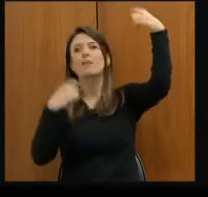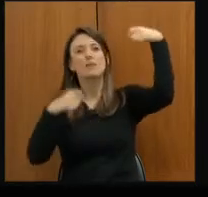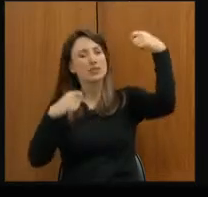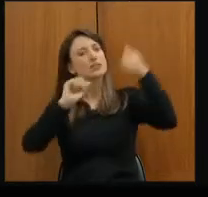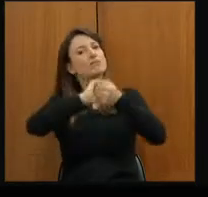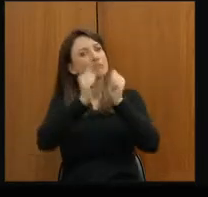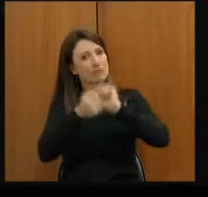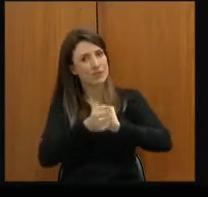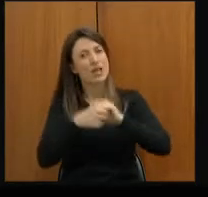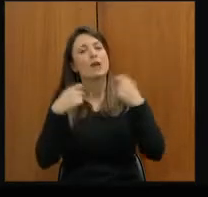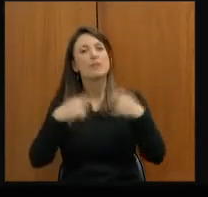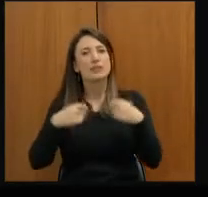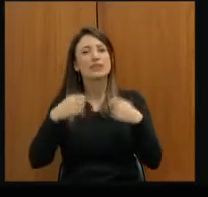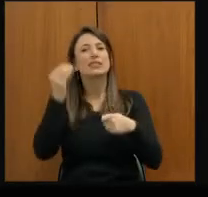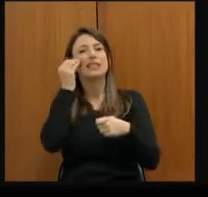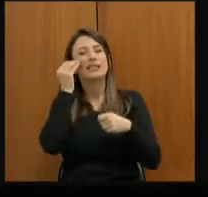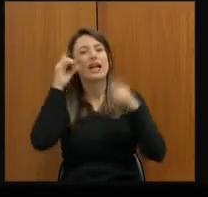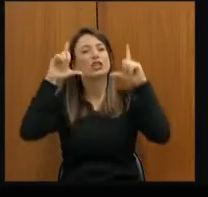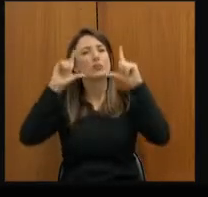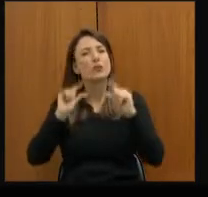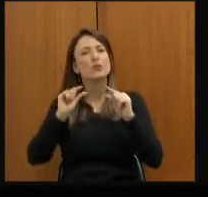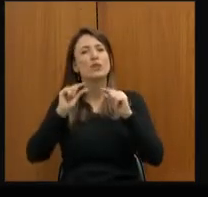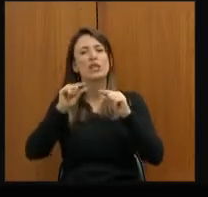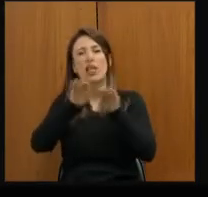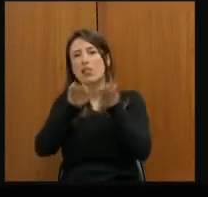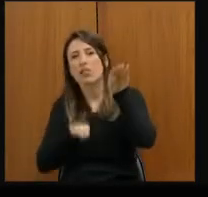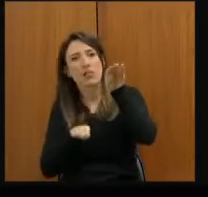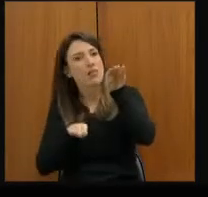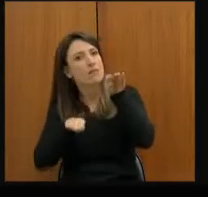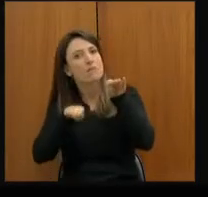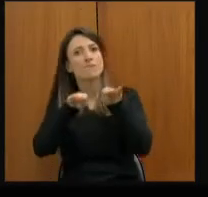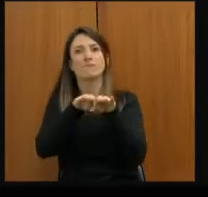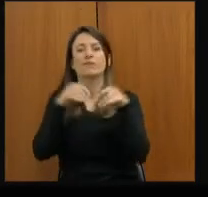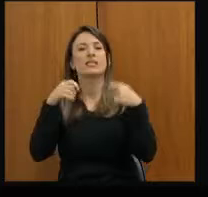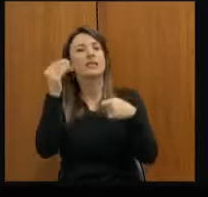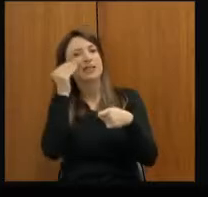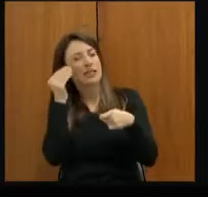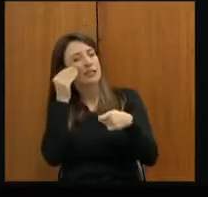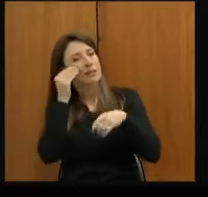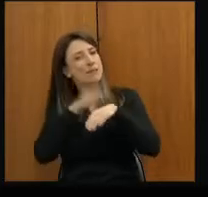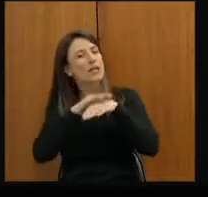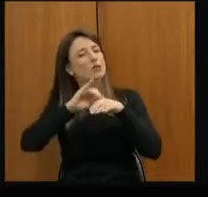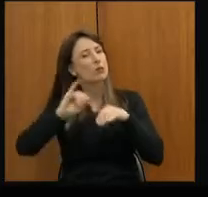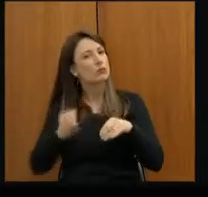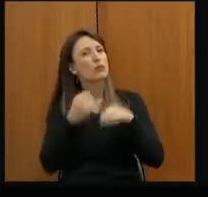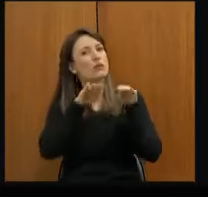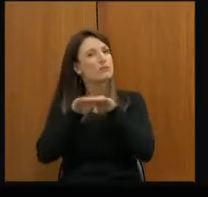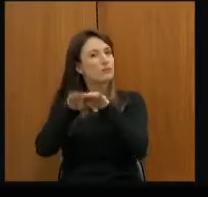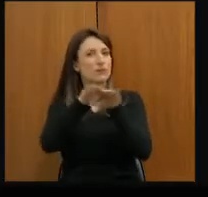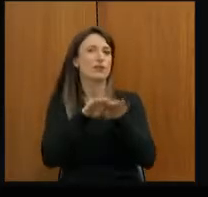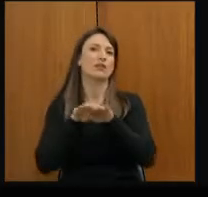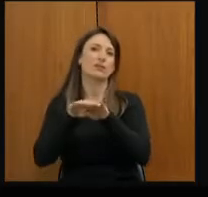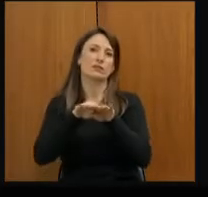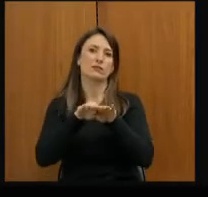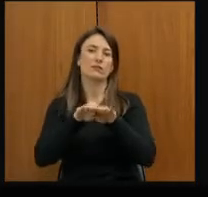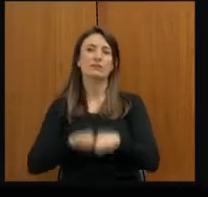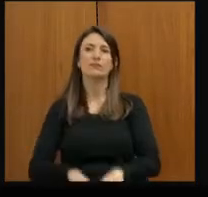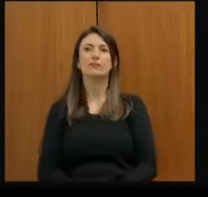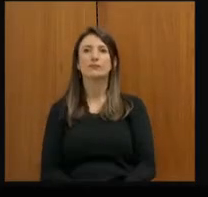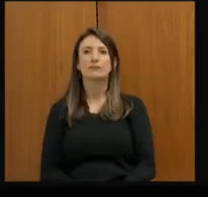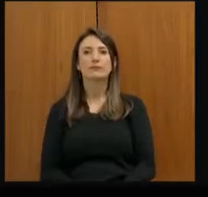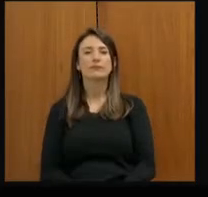e que criam oportunidades iguais o próximo favor e